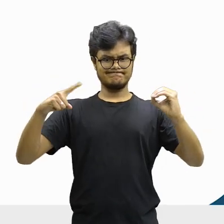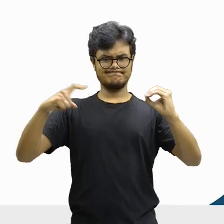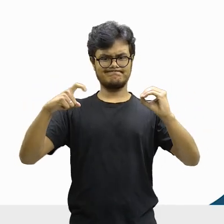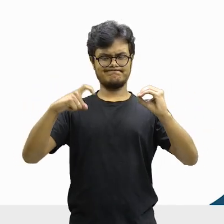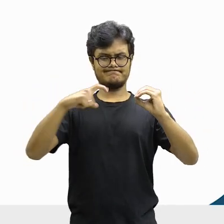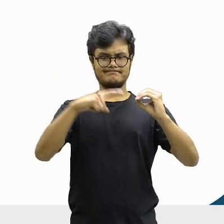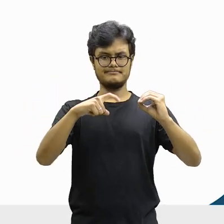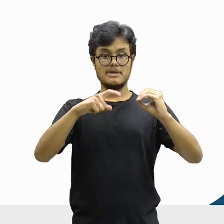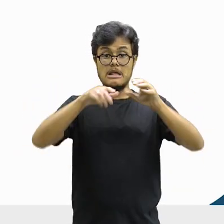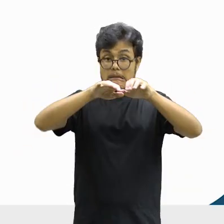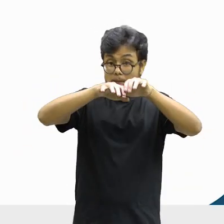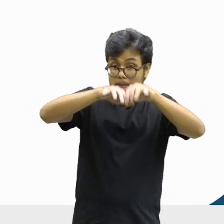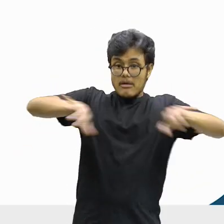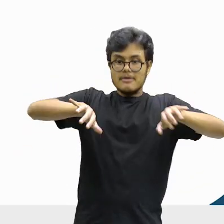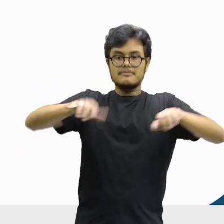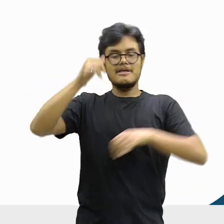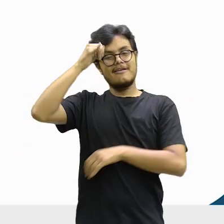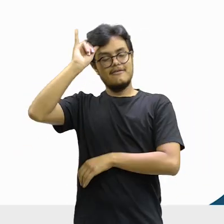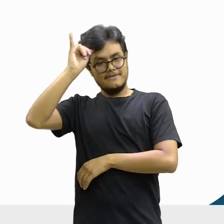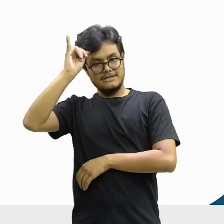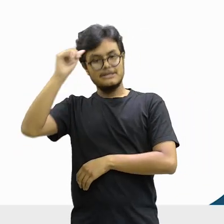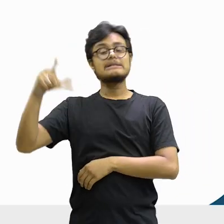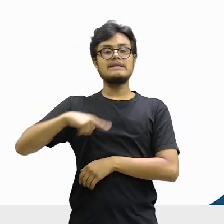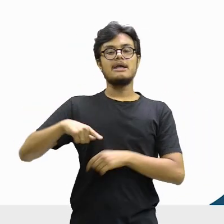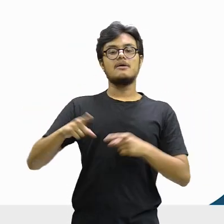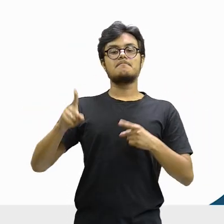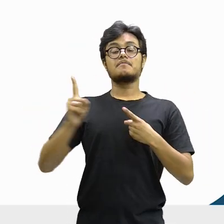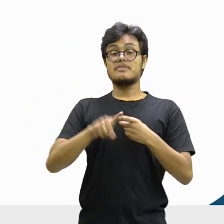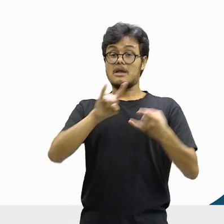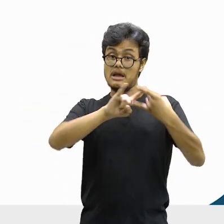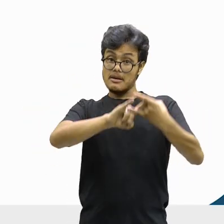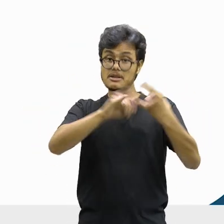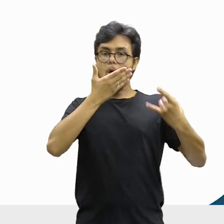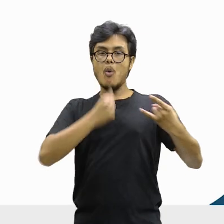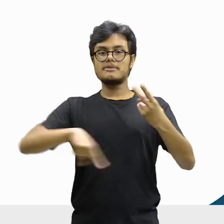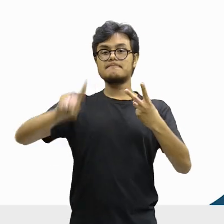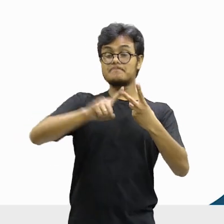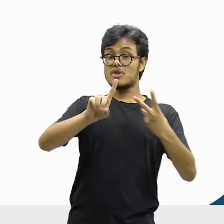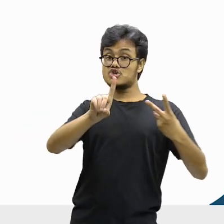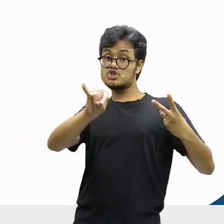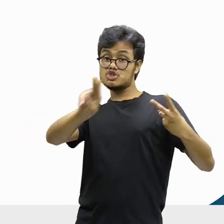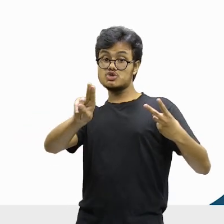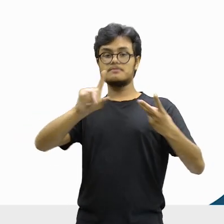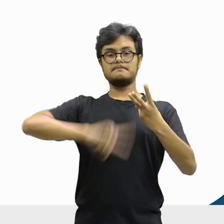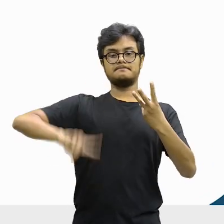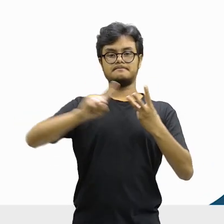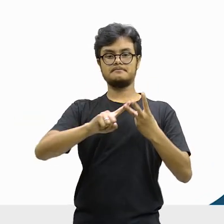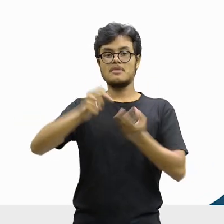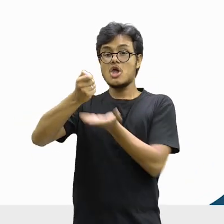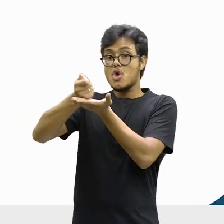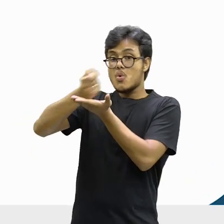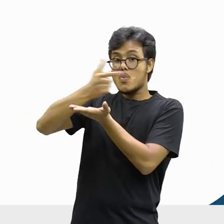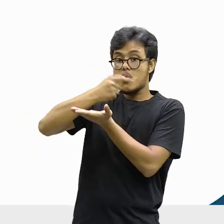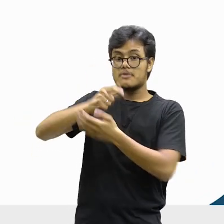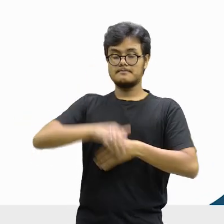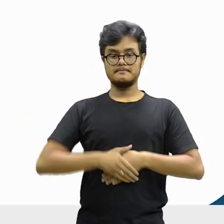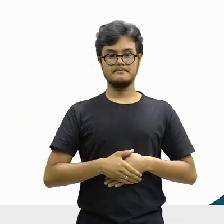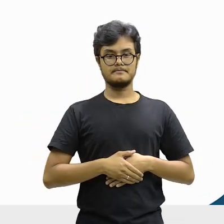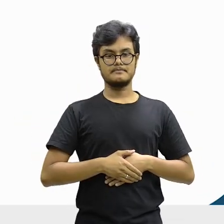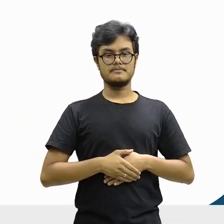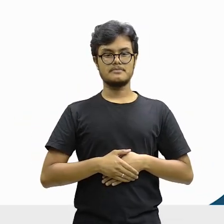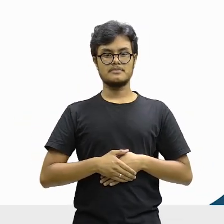embrião, dispositivo intrauterino, que é o DIU, e previne a ovulação, pílula comum. Número